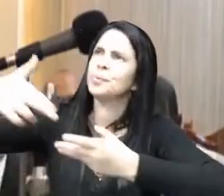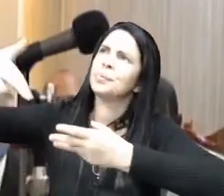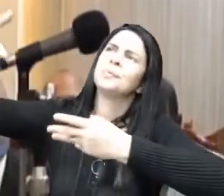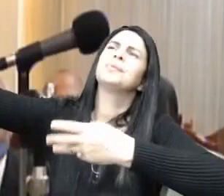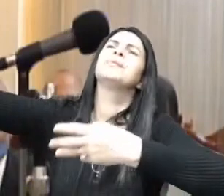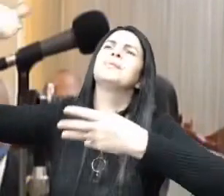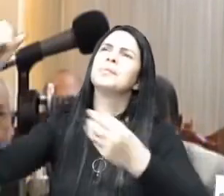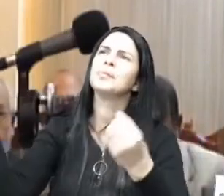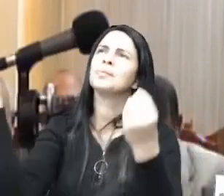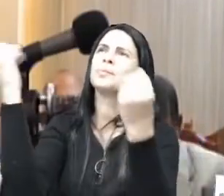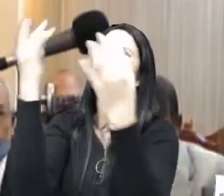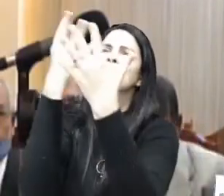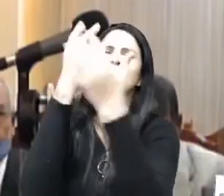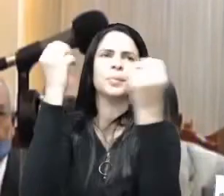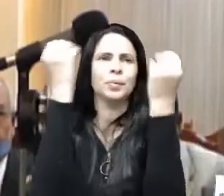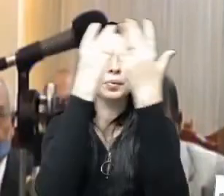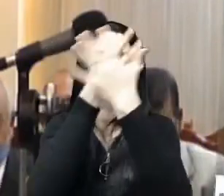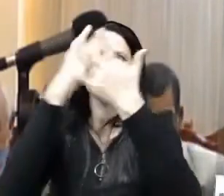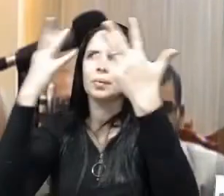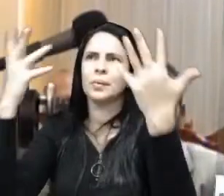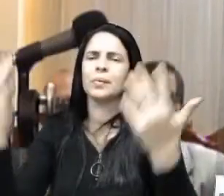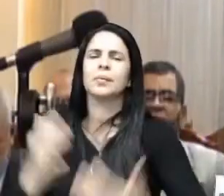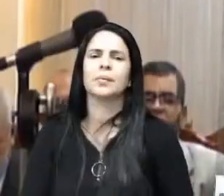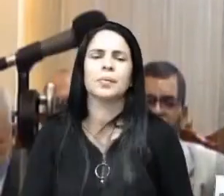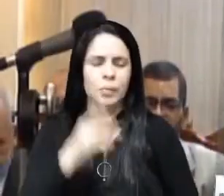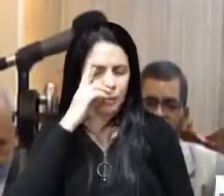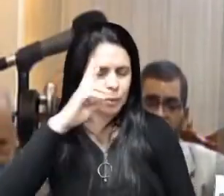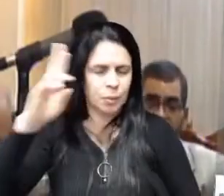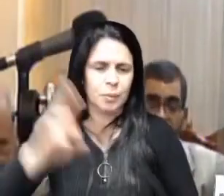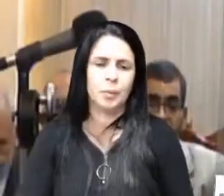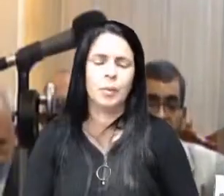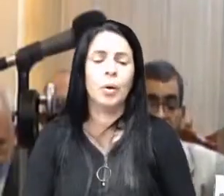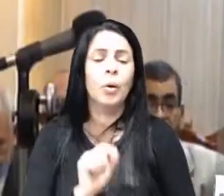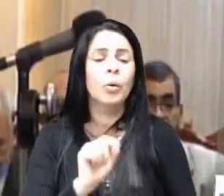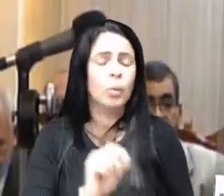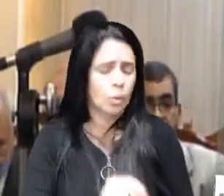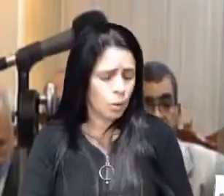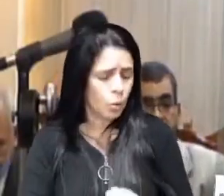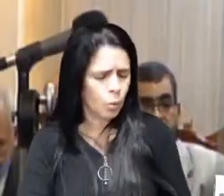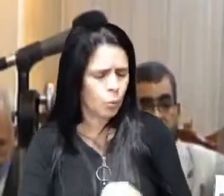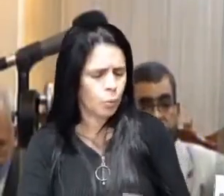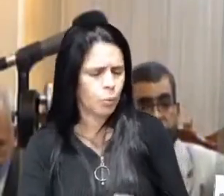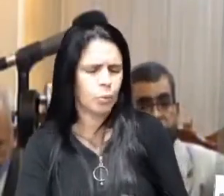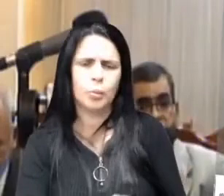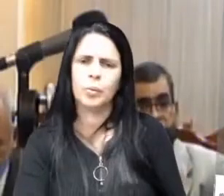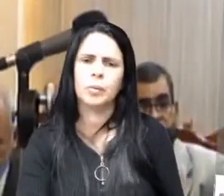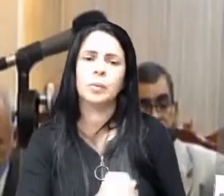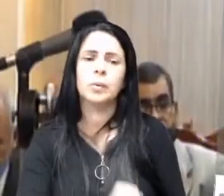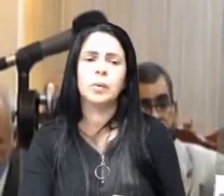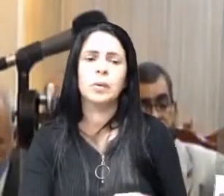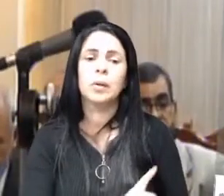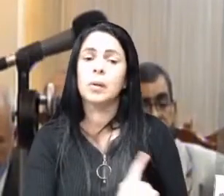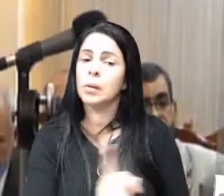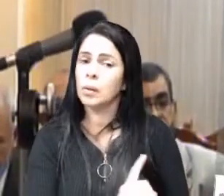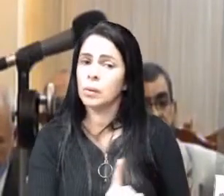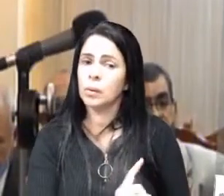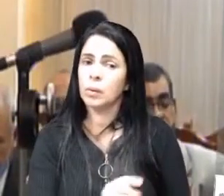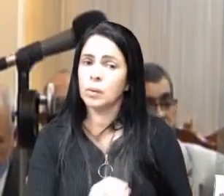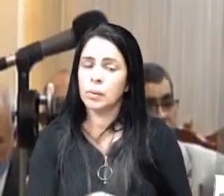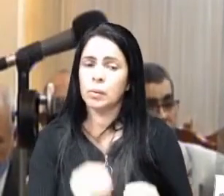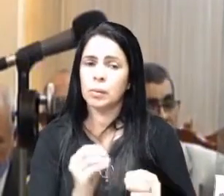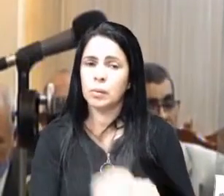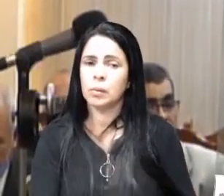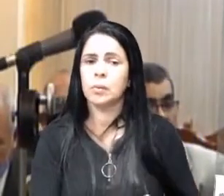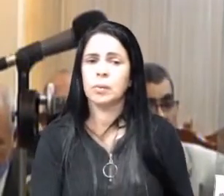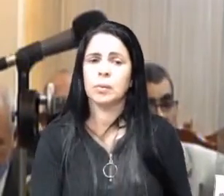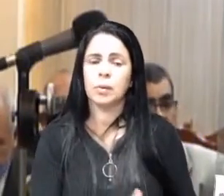Senhor. O que é que o escritor está nos dizendo? Não deixando a nossa congregação. O Espírito